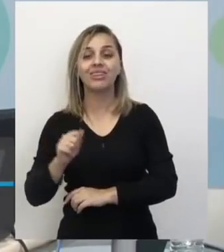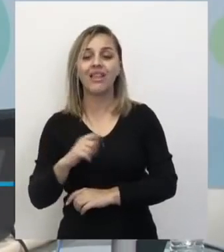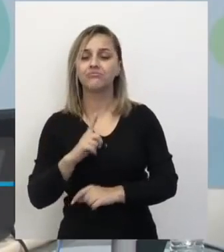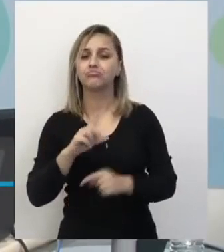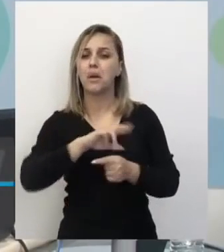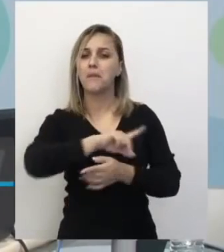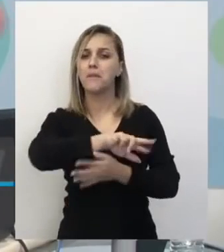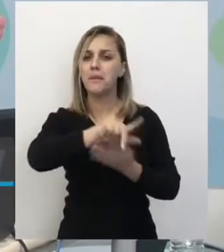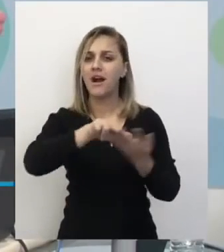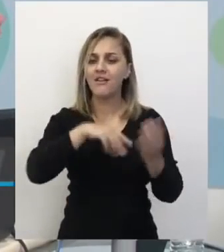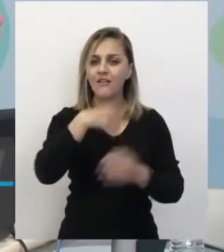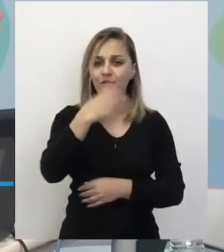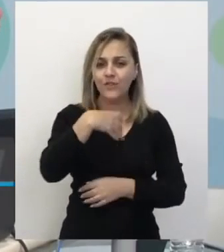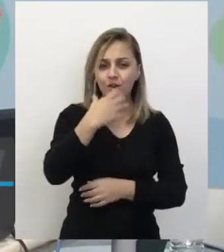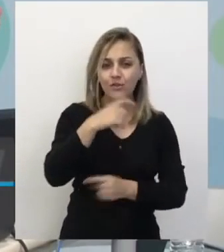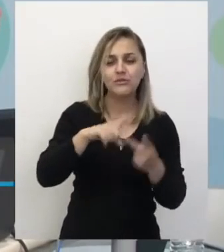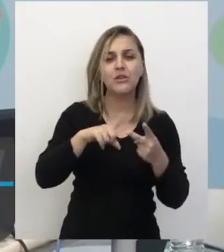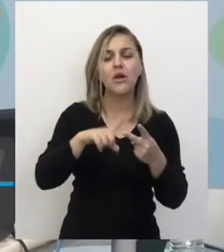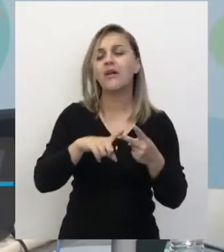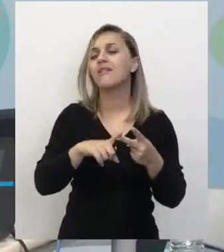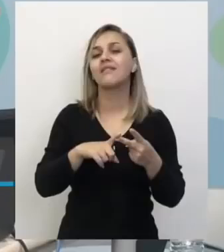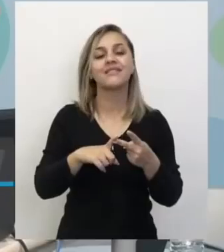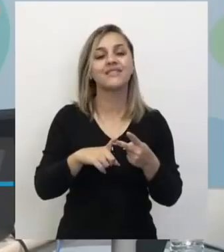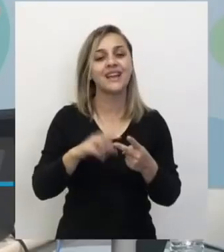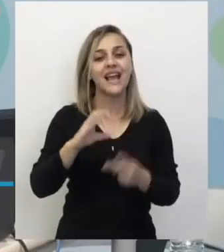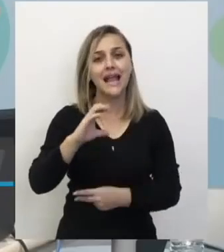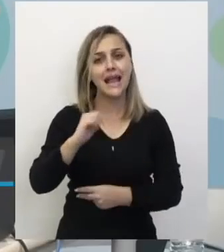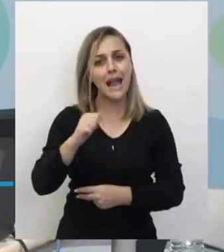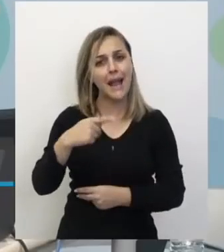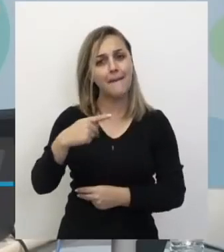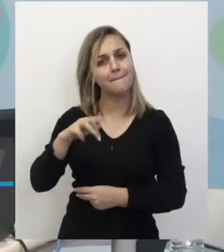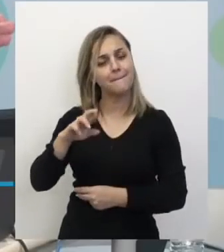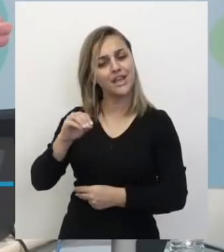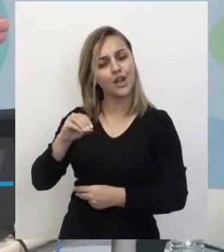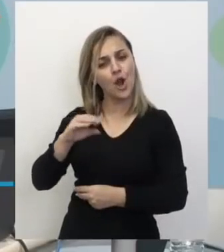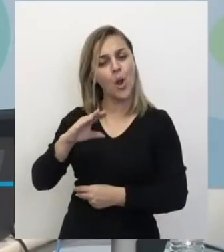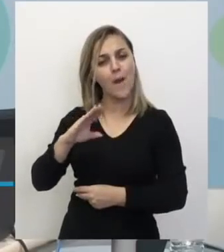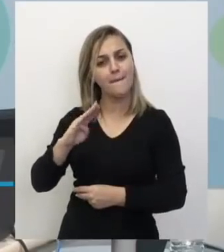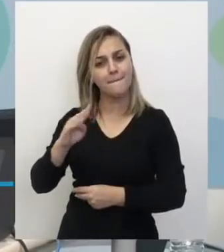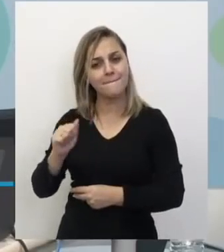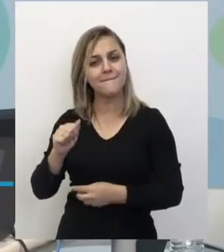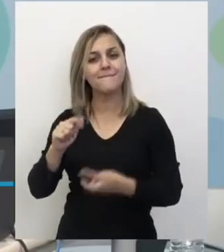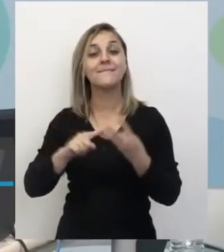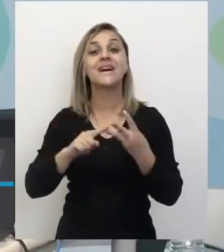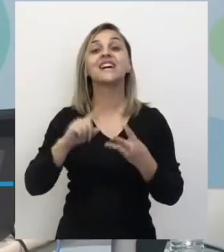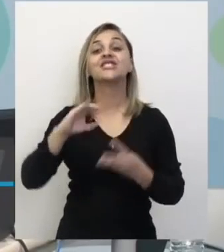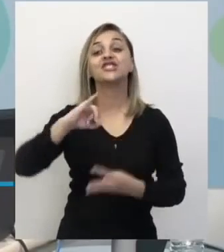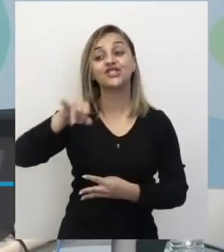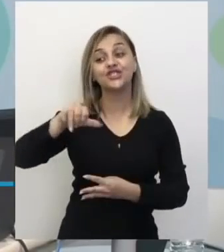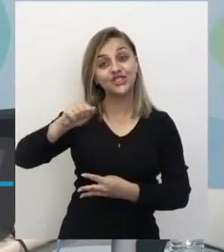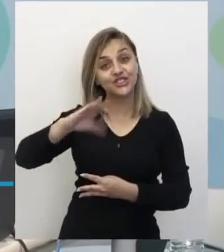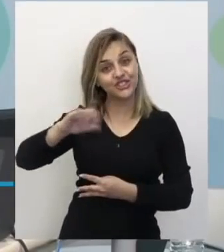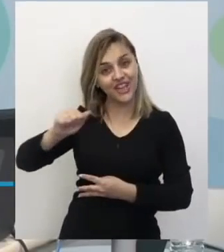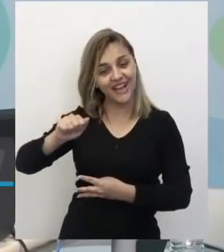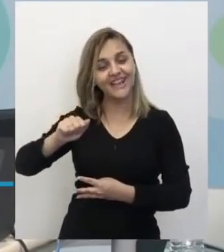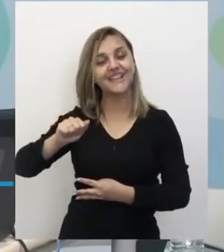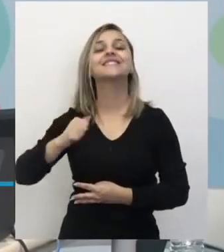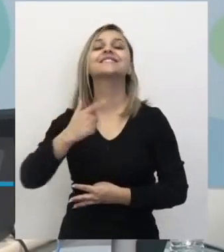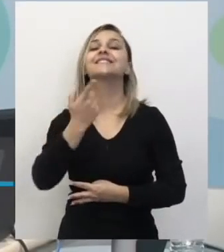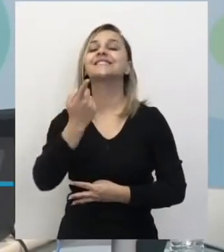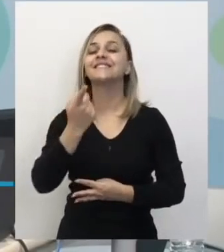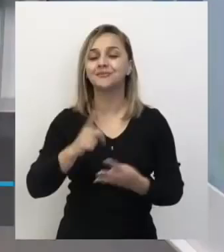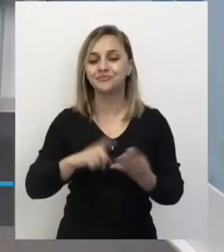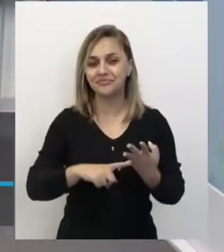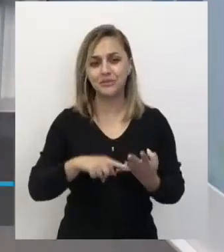Gabiroba, marolo. Eita. Olha, jaca. A gente tinha esquecido de jaca também. Jaca é bom. Olha, se